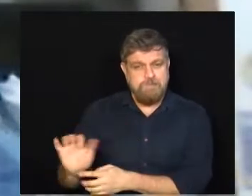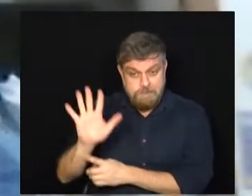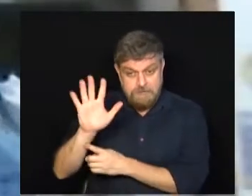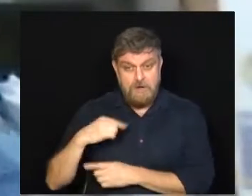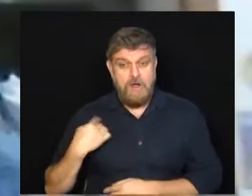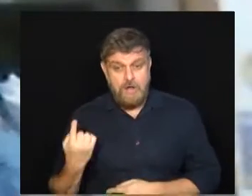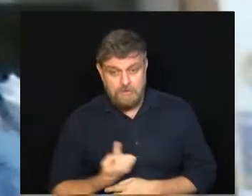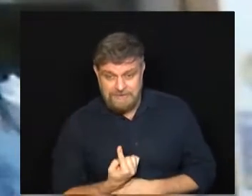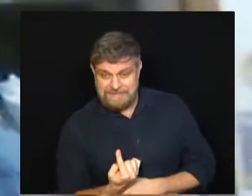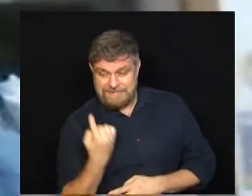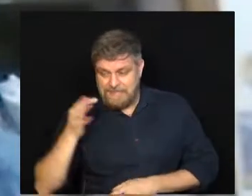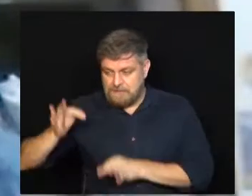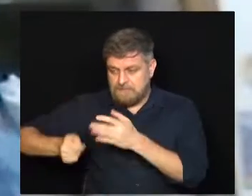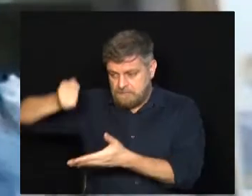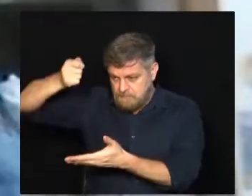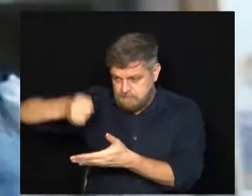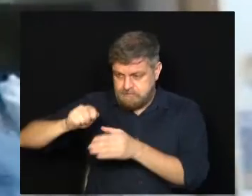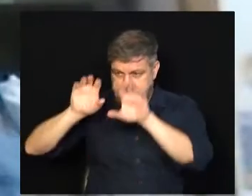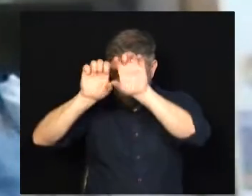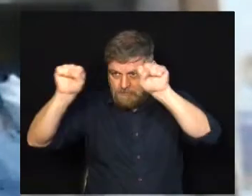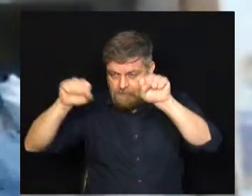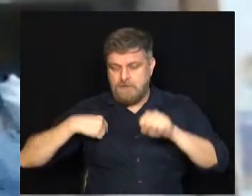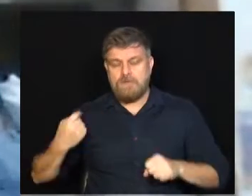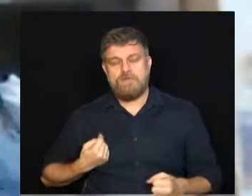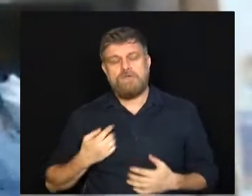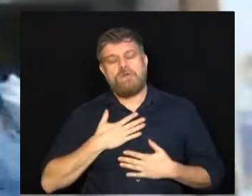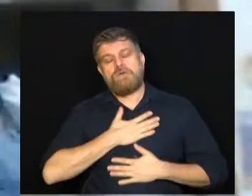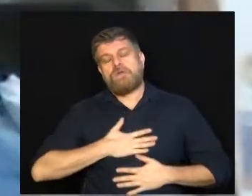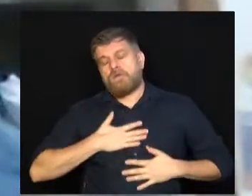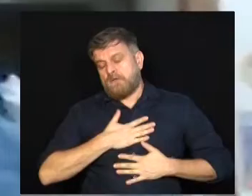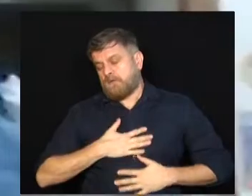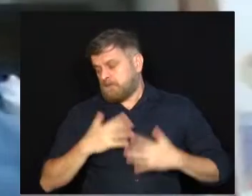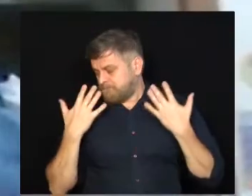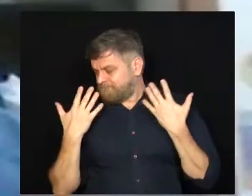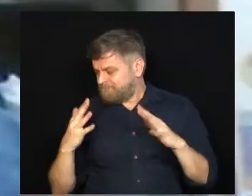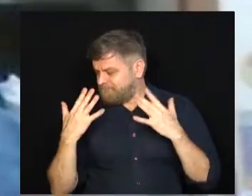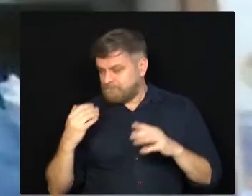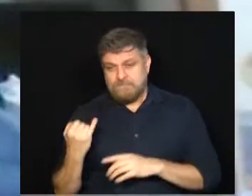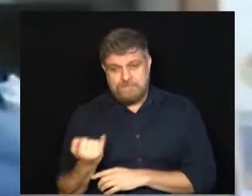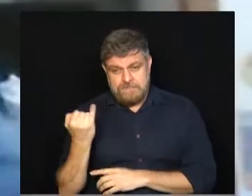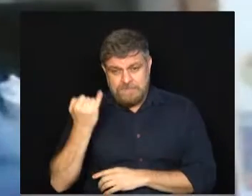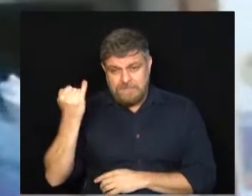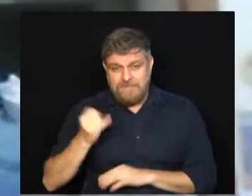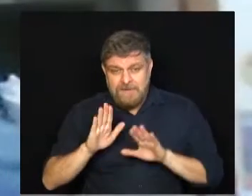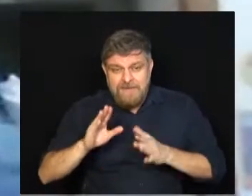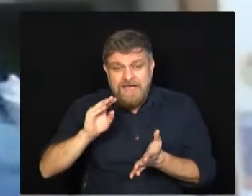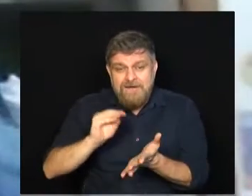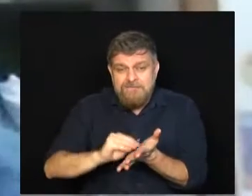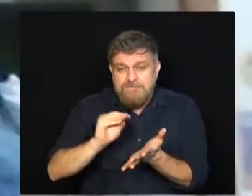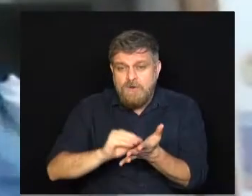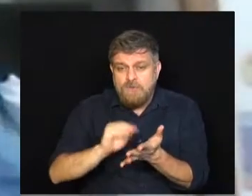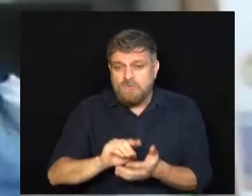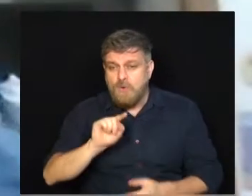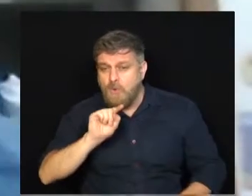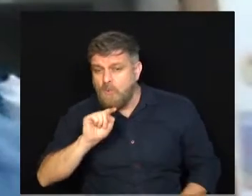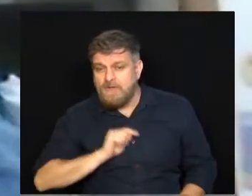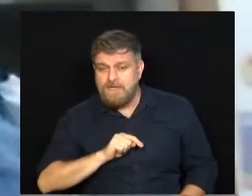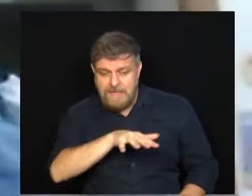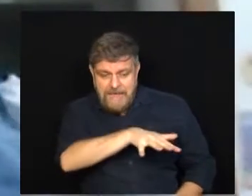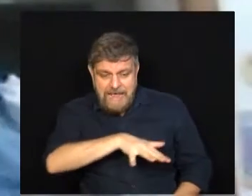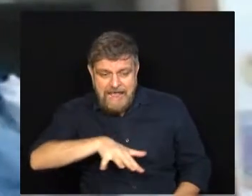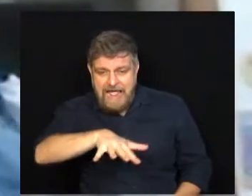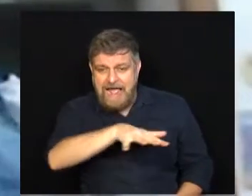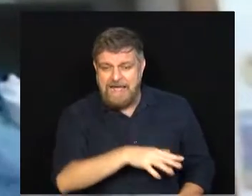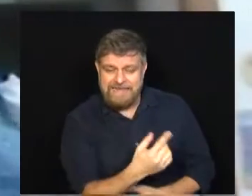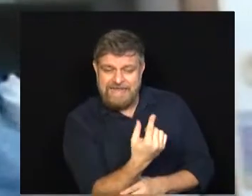tivemos no Supremo e nós celebramos, que foi super importante, ela não foi acompanhada de um outro aspecto que seria, do nosso ponto